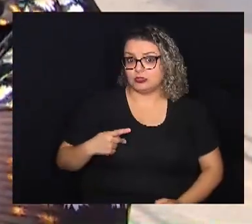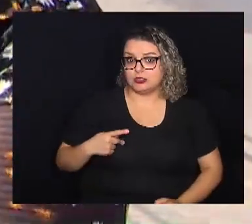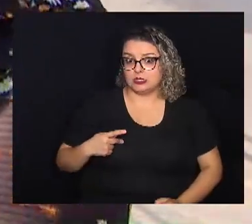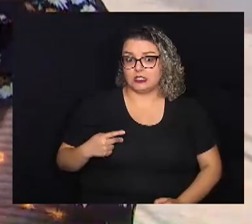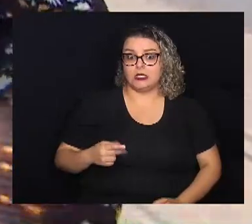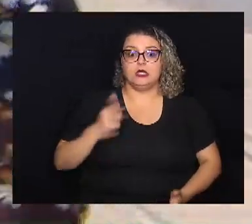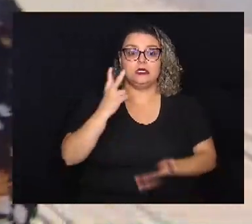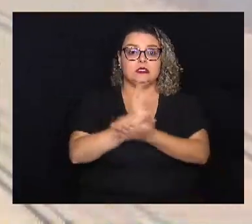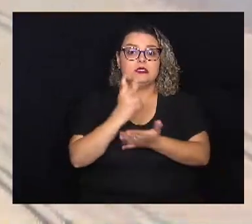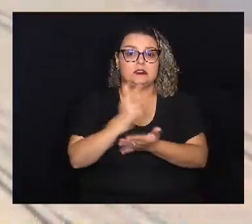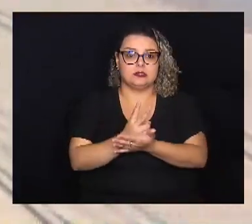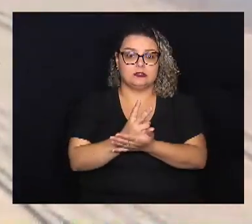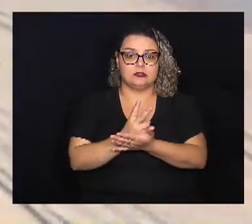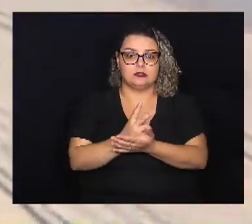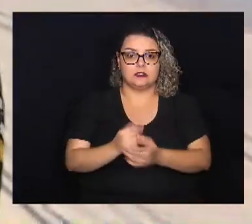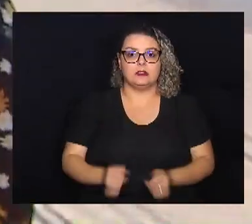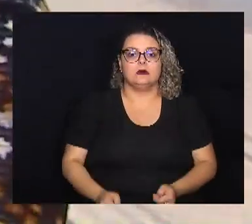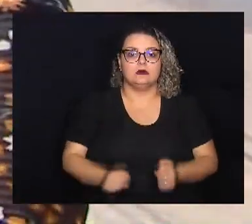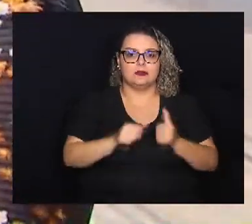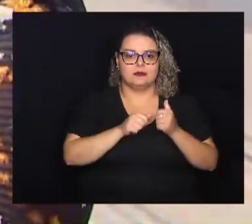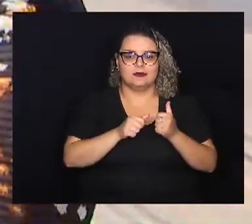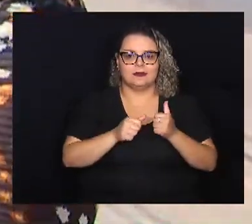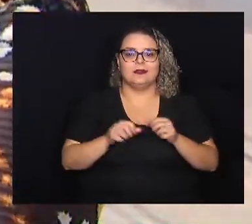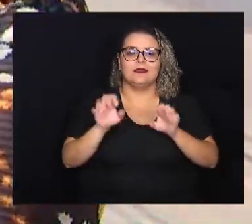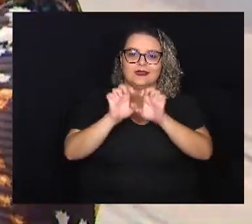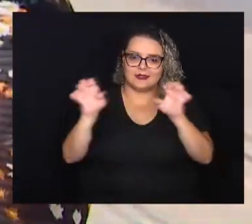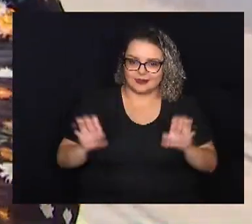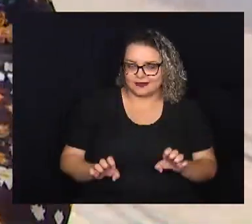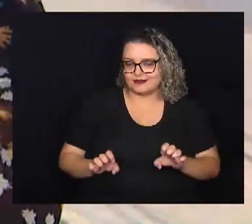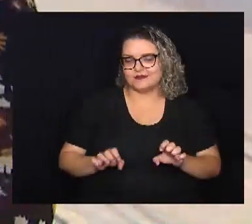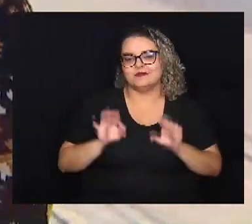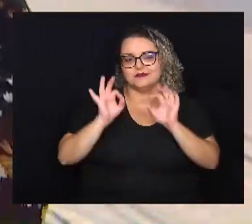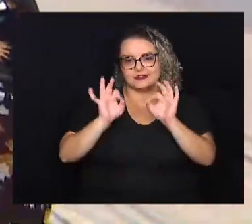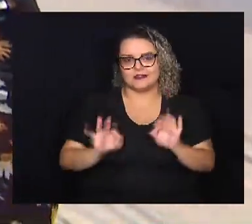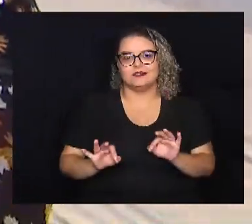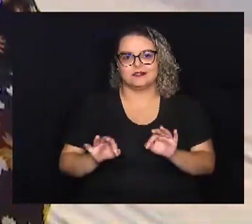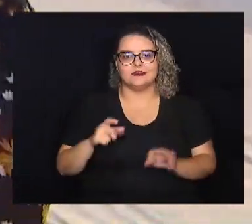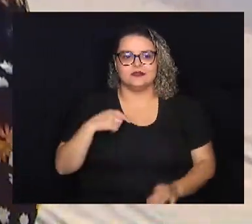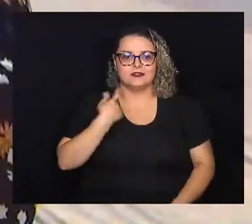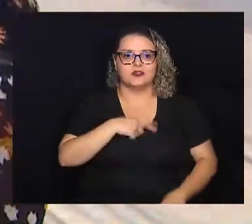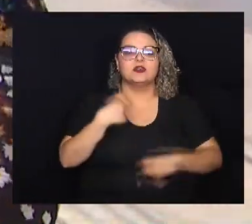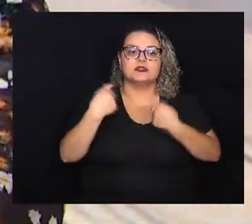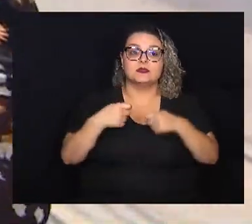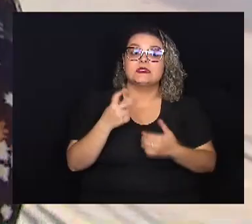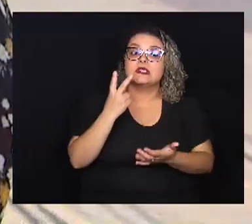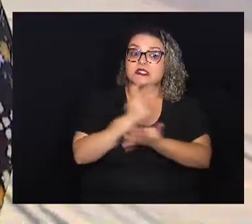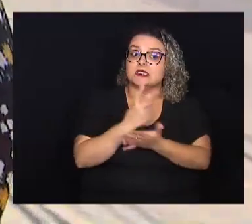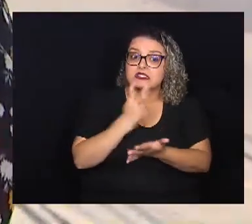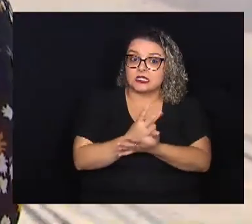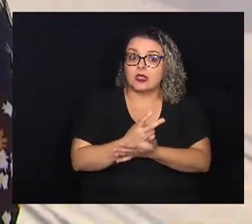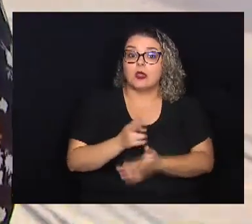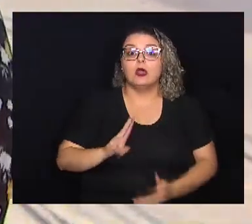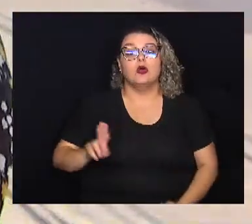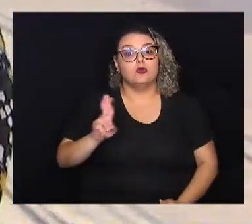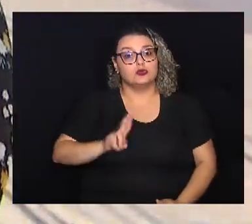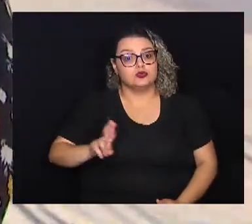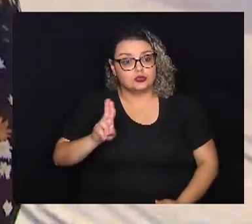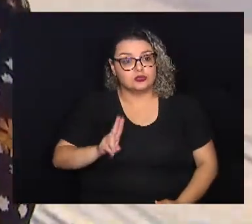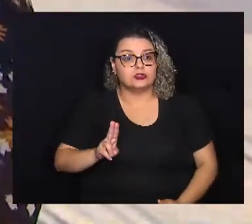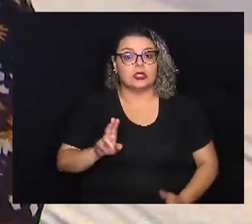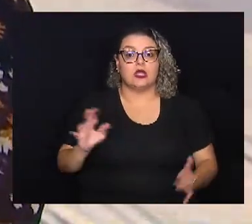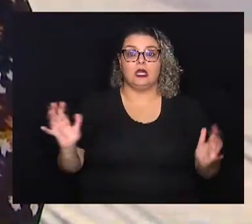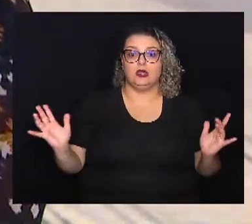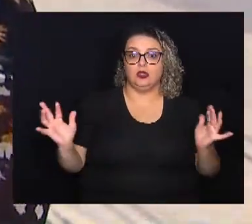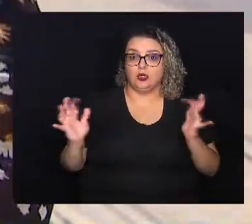privilegiar. Onde é a infraestrutura adequada, a gente precisa sempre utilizar a faixa de pedestres,